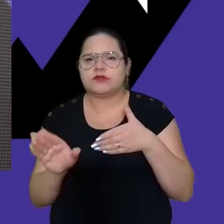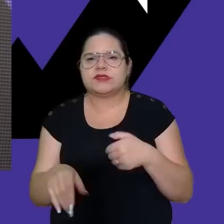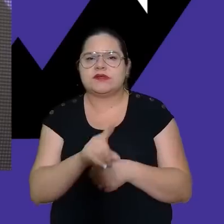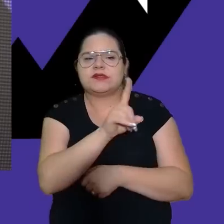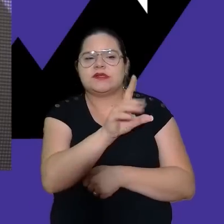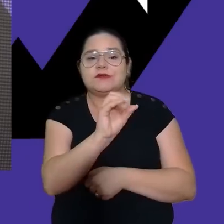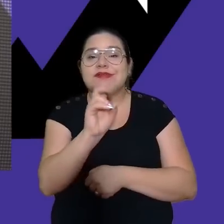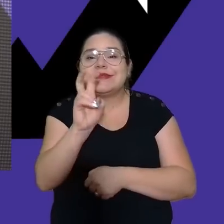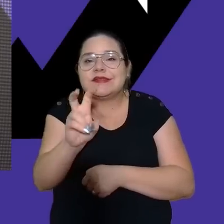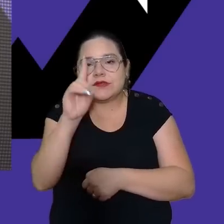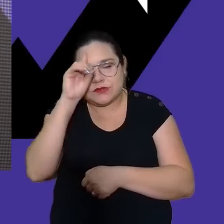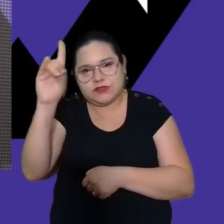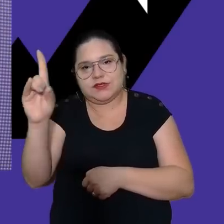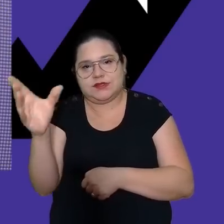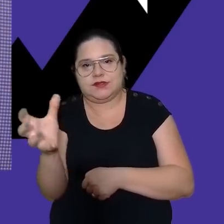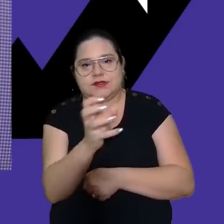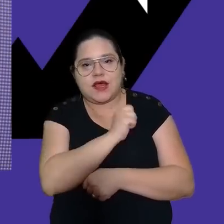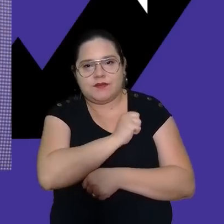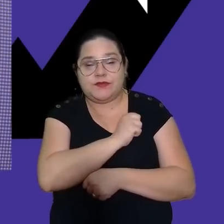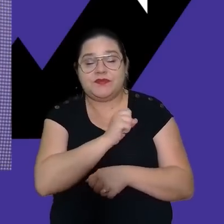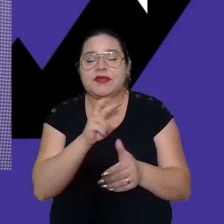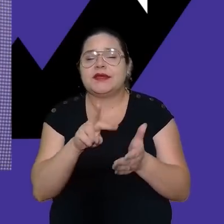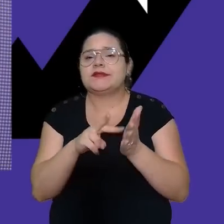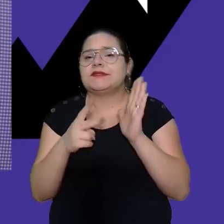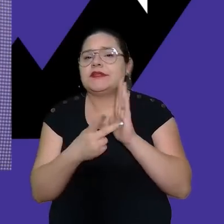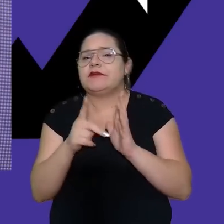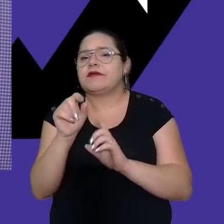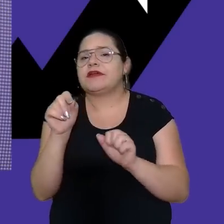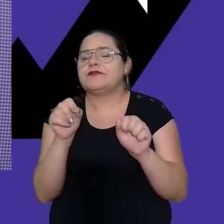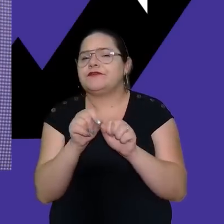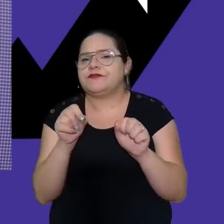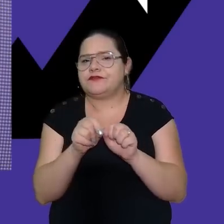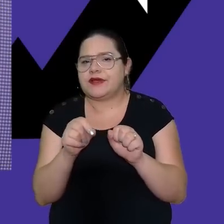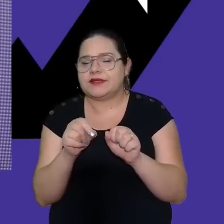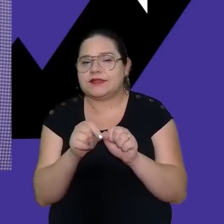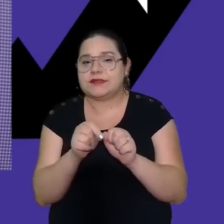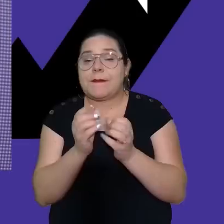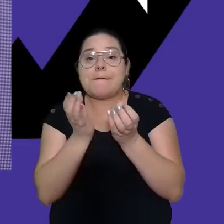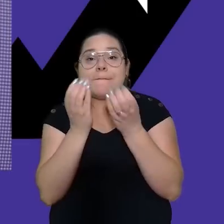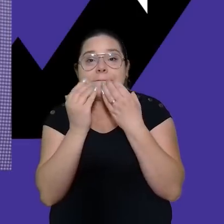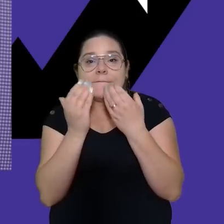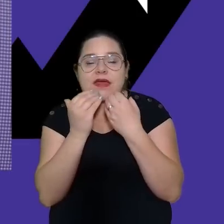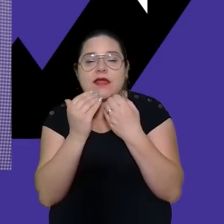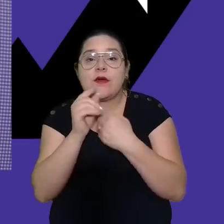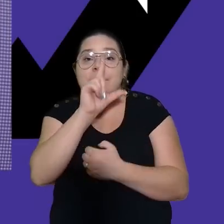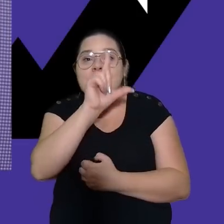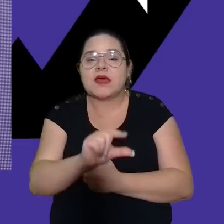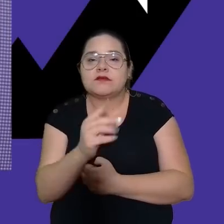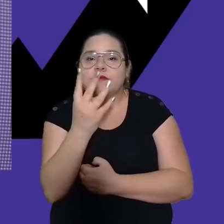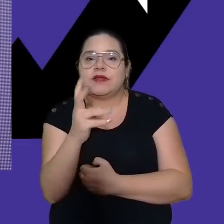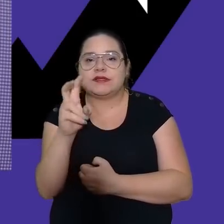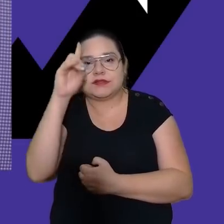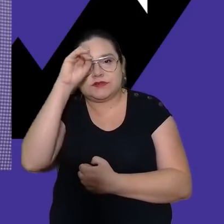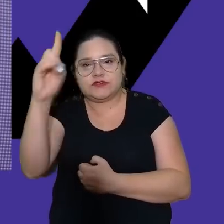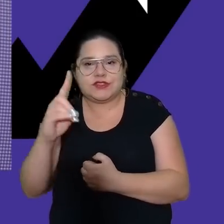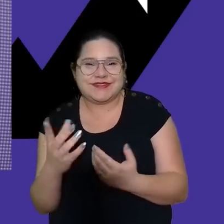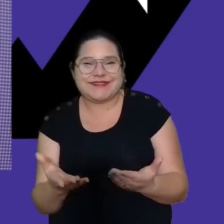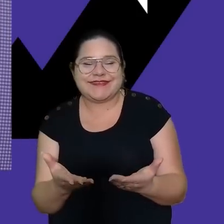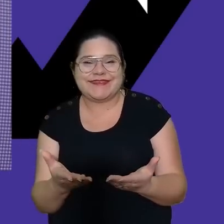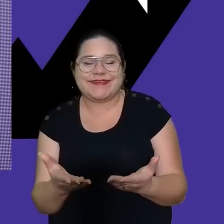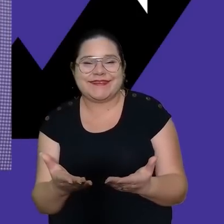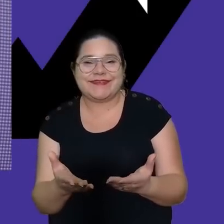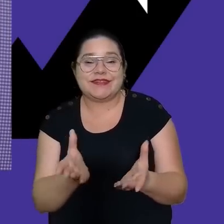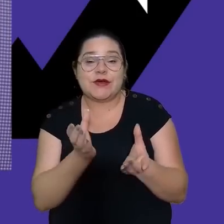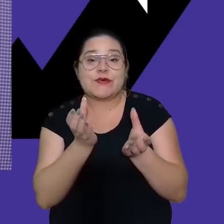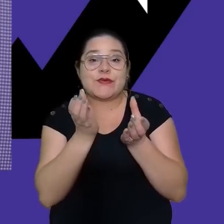que isso faz? Isso e pendoamento de milho com menos de 45 dias, ou seja, o milho precisa